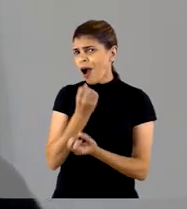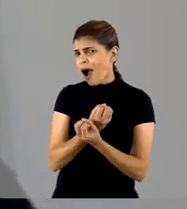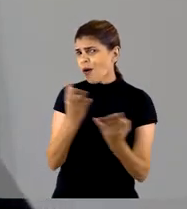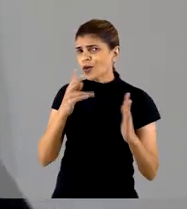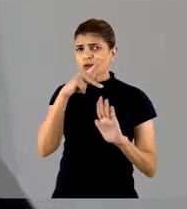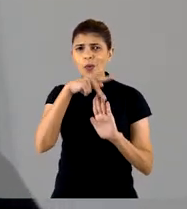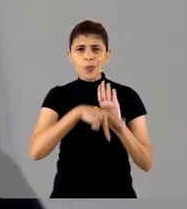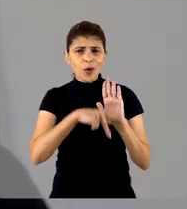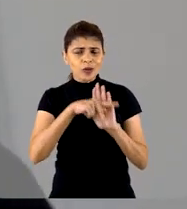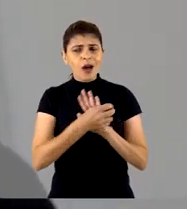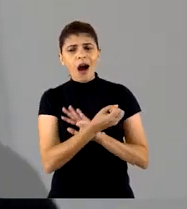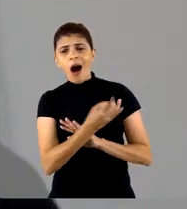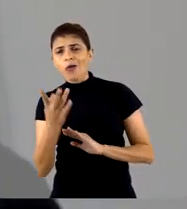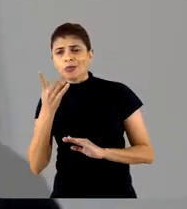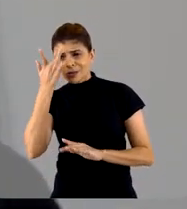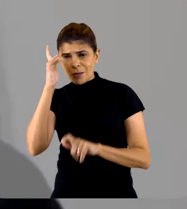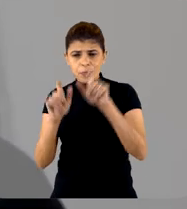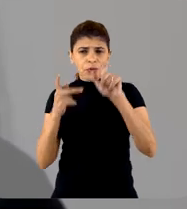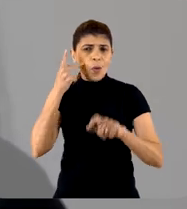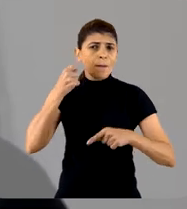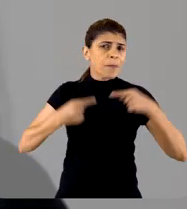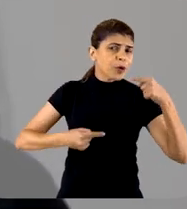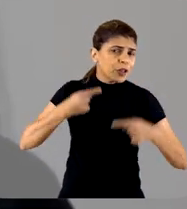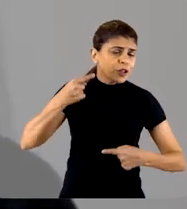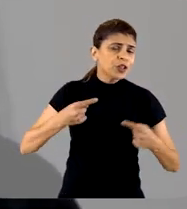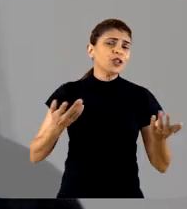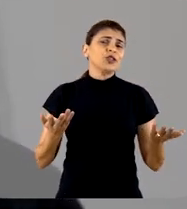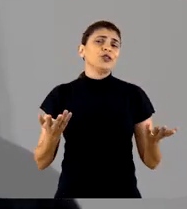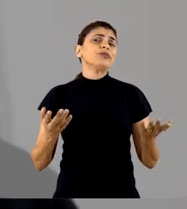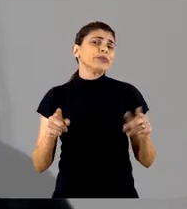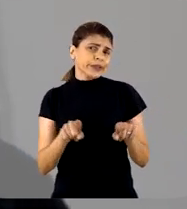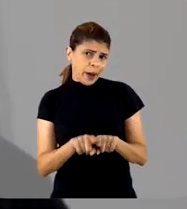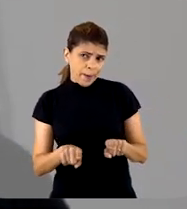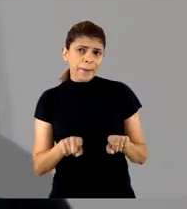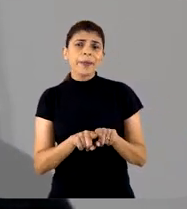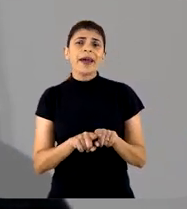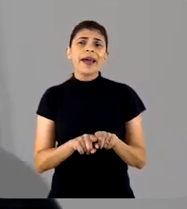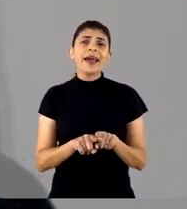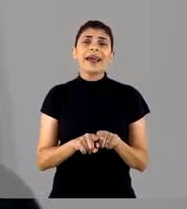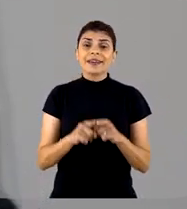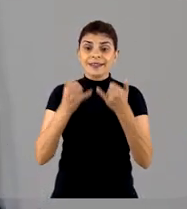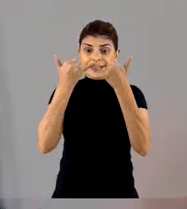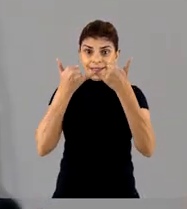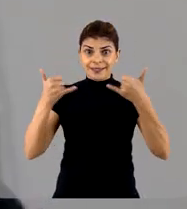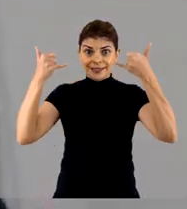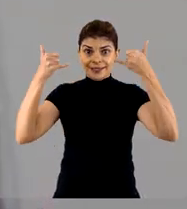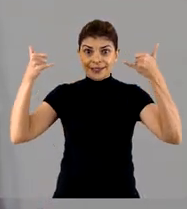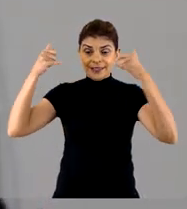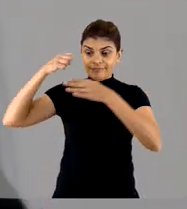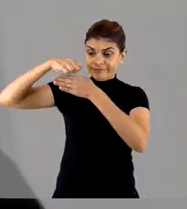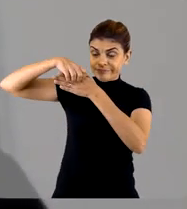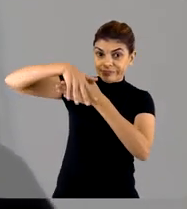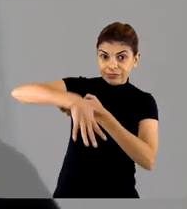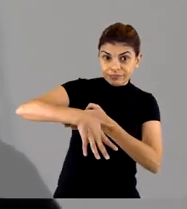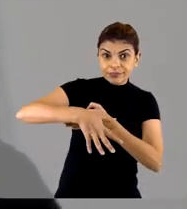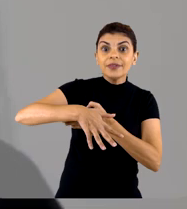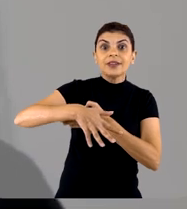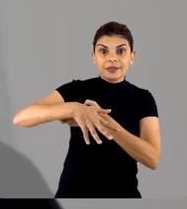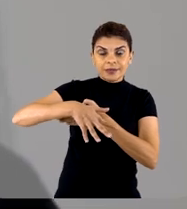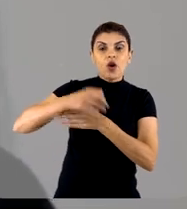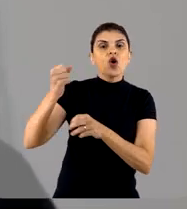alguns projetos de alguns deputados, de alguns políticos, né, e quando você vê, por exemplo, a construção da usina hidrelétrica de Belo